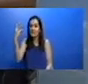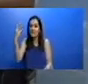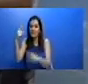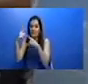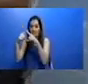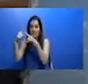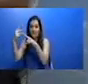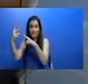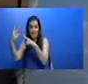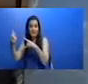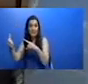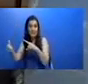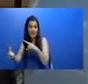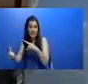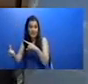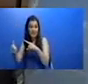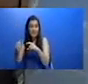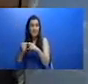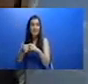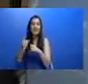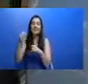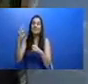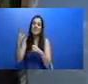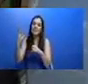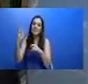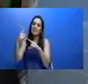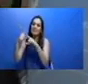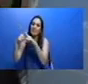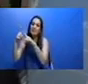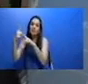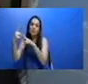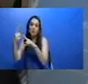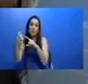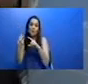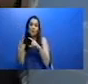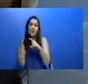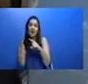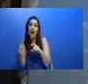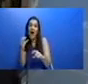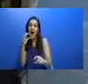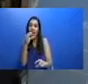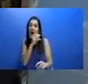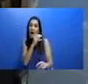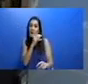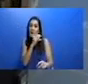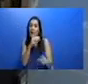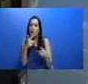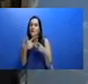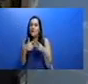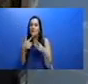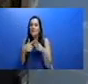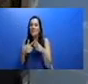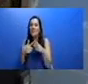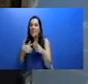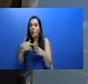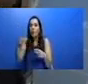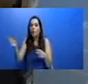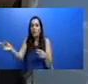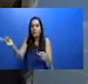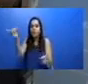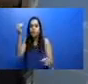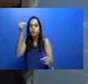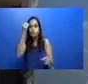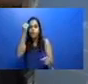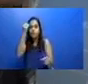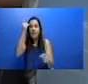6, e 3 vezes 1, 3. Como que eu fiz rapidinho assim? Porque eu precisei estudar a tabuada. Lembra que eu